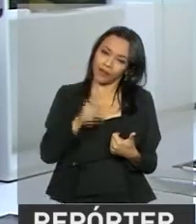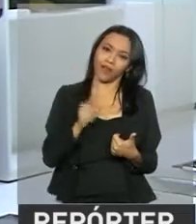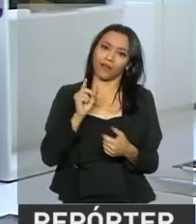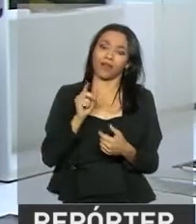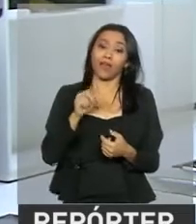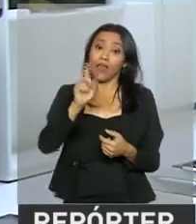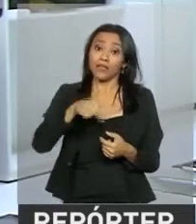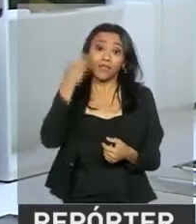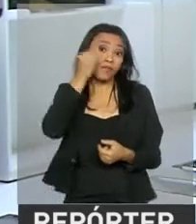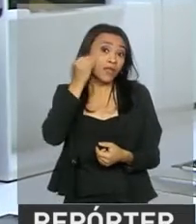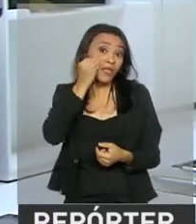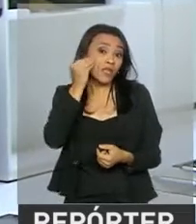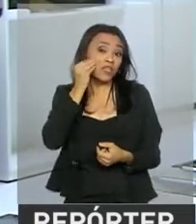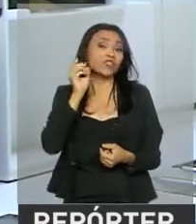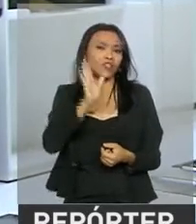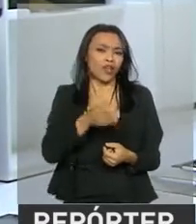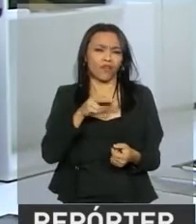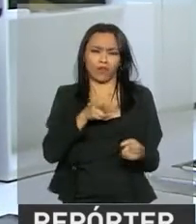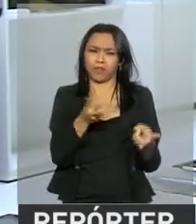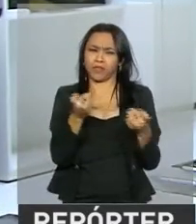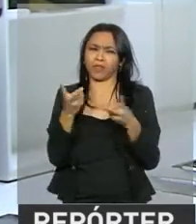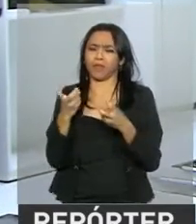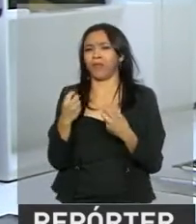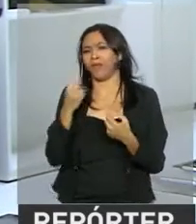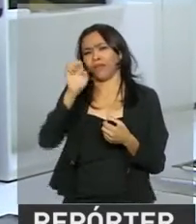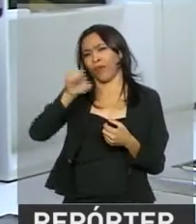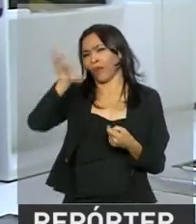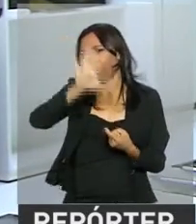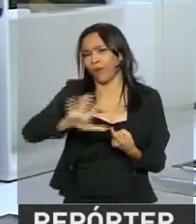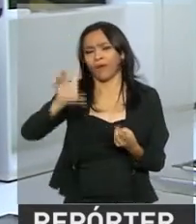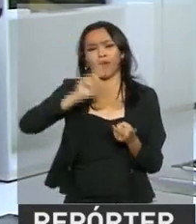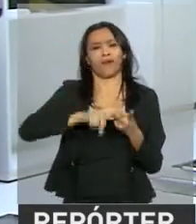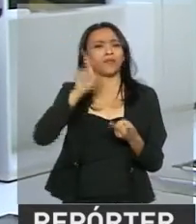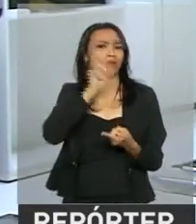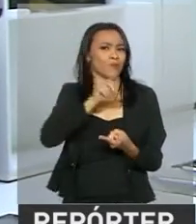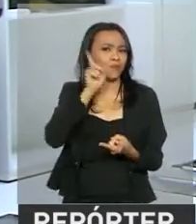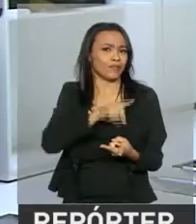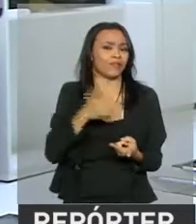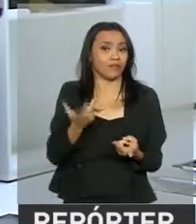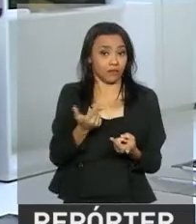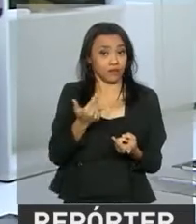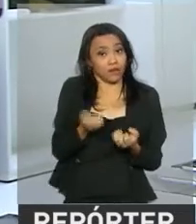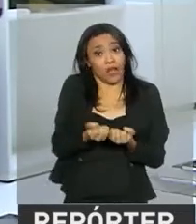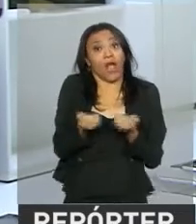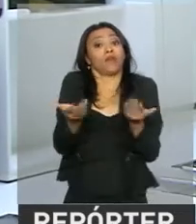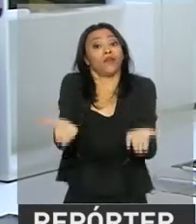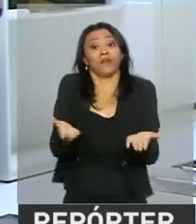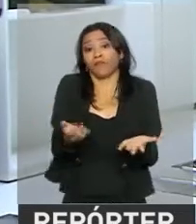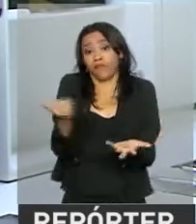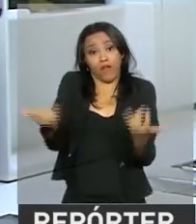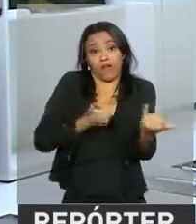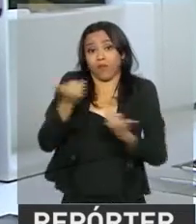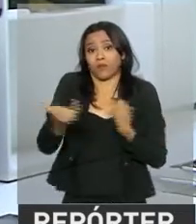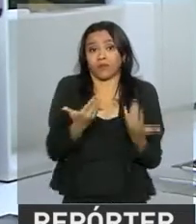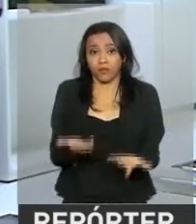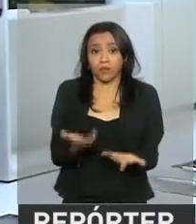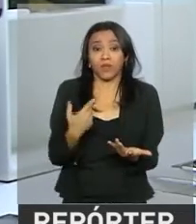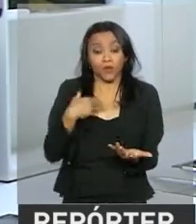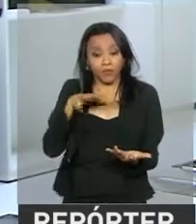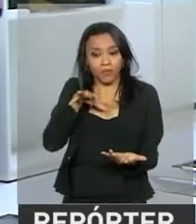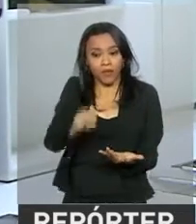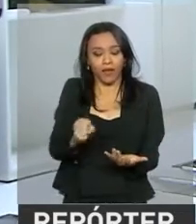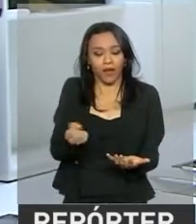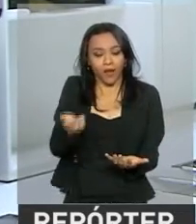experiência foi observada no primeiro mundo na europa nos estados unidos a informação está disponível à população e de posse da informação